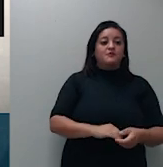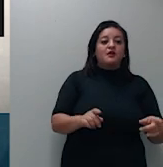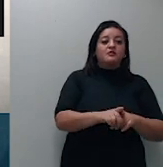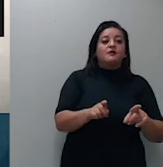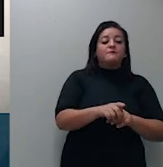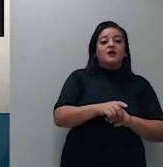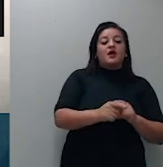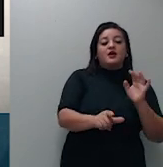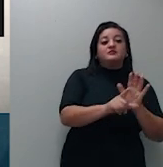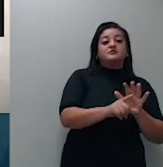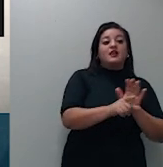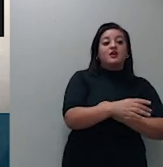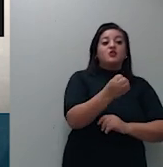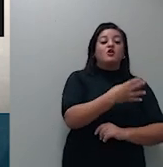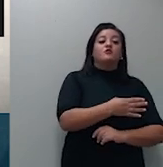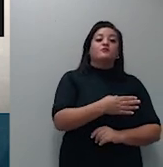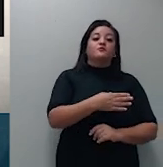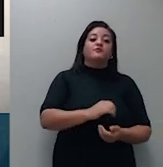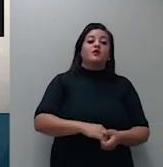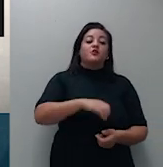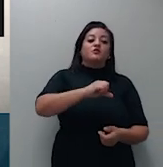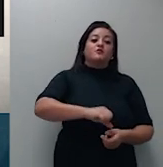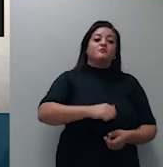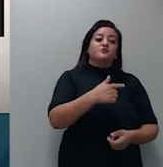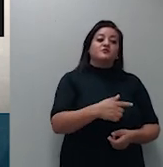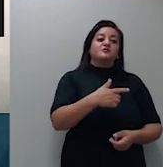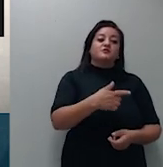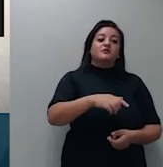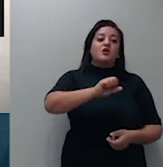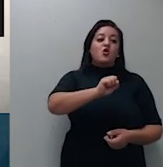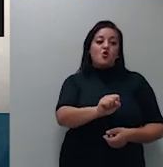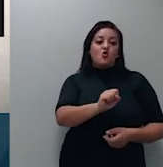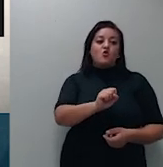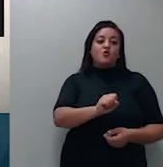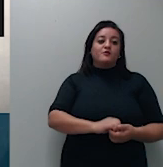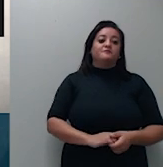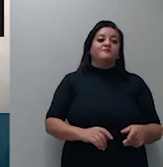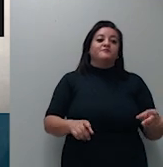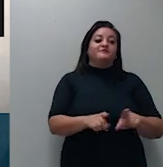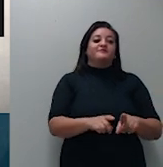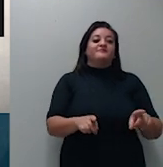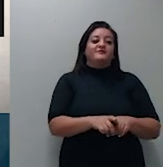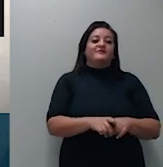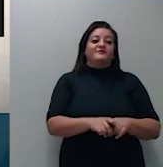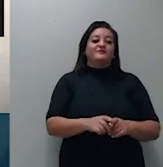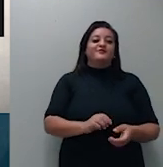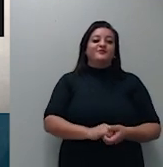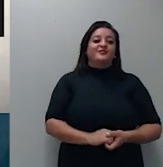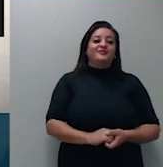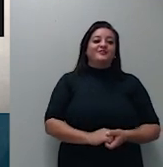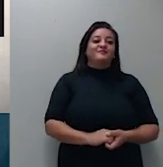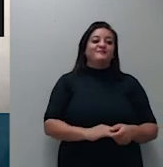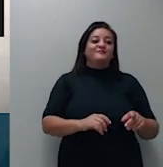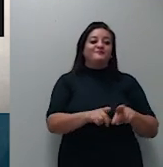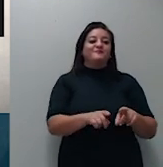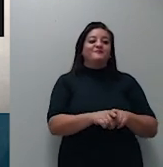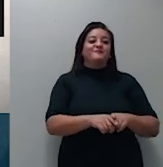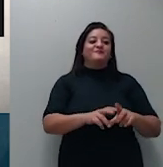matéria sobre essa lei 9.278 que aconteceu